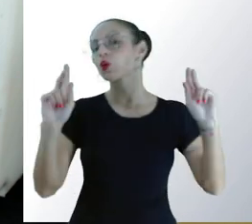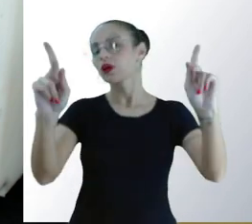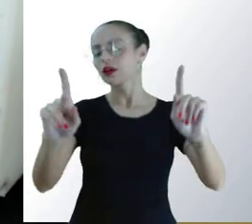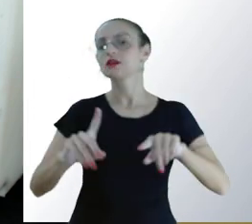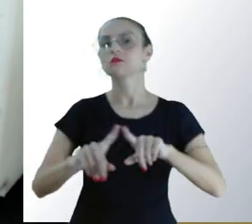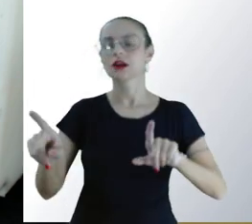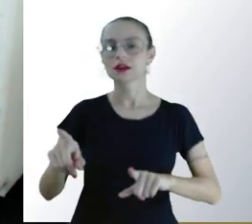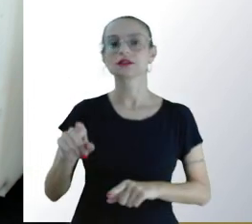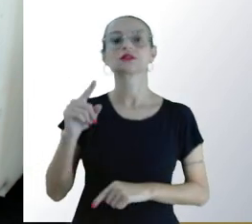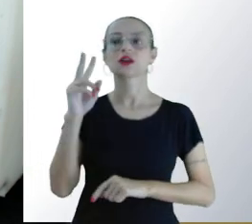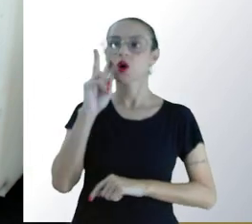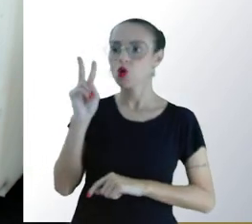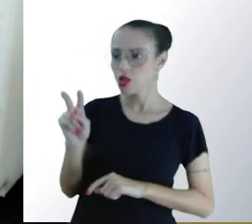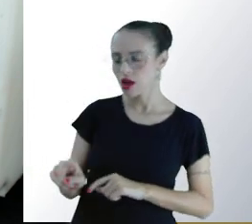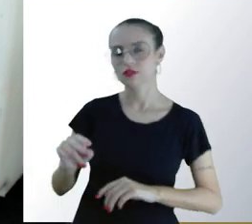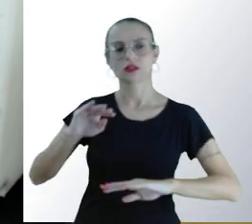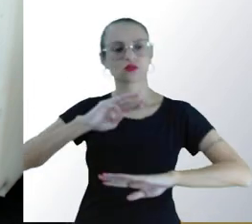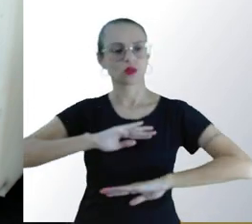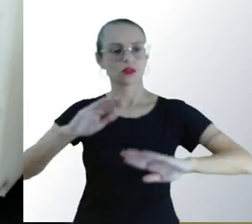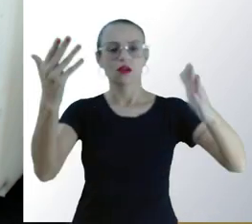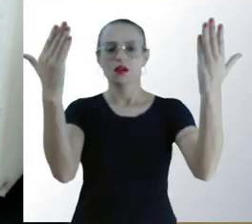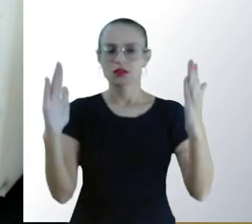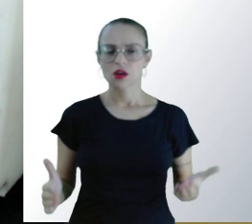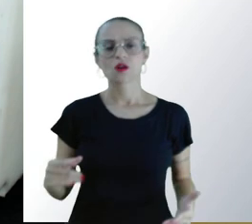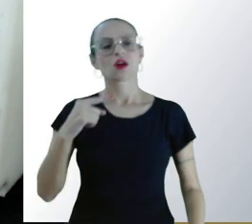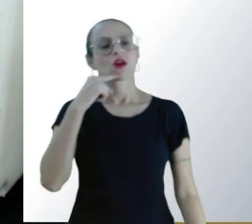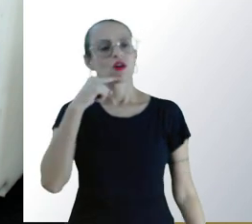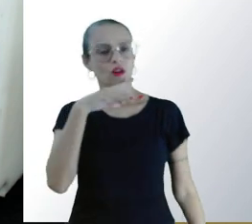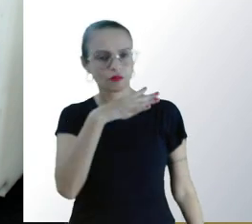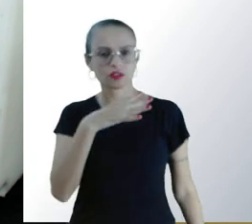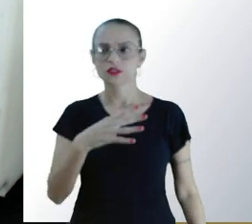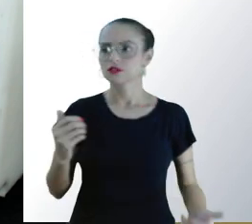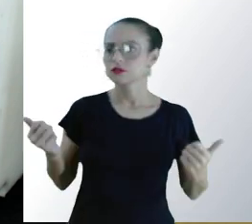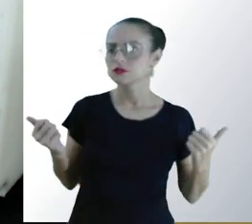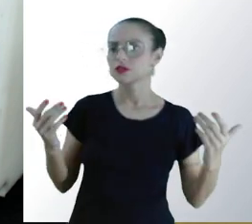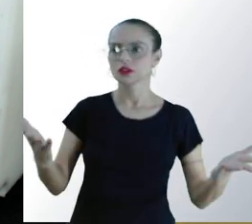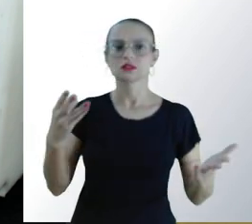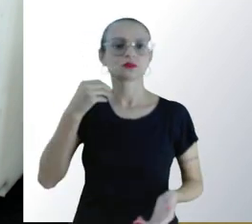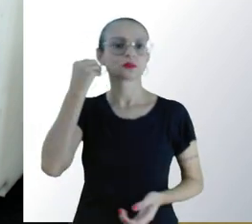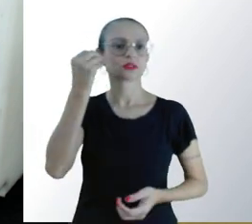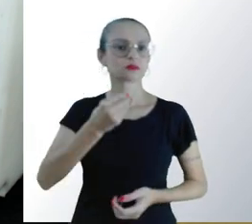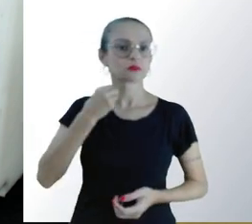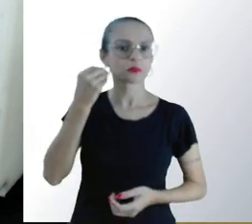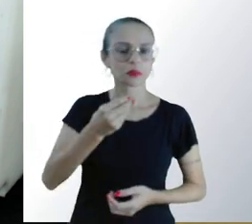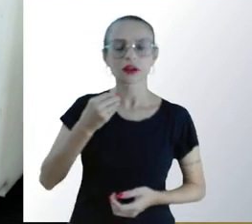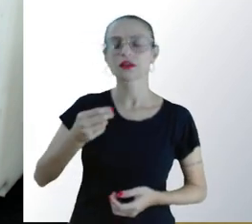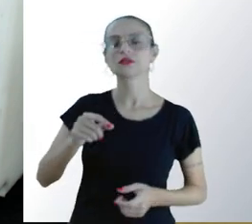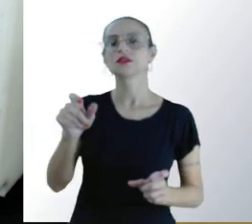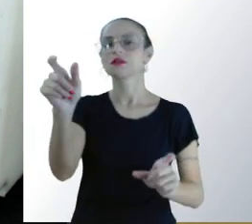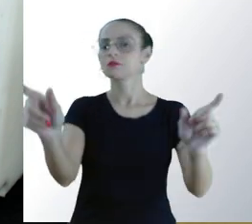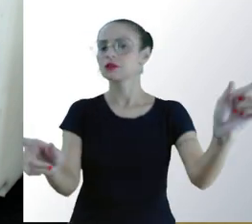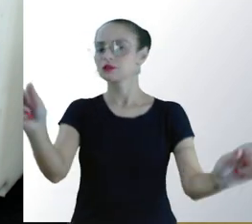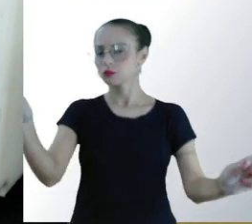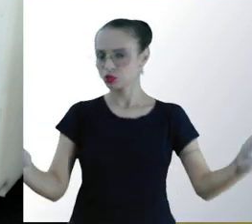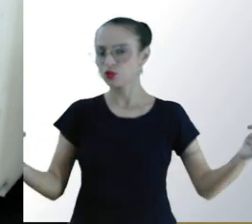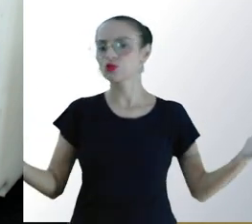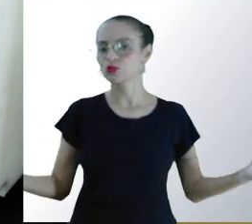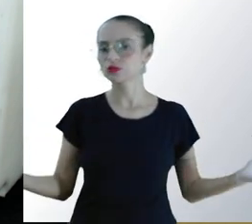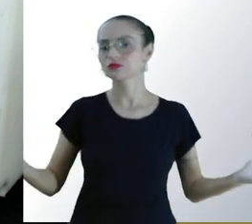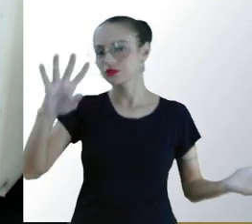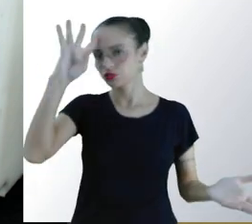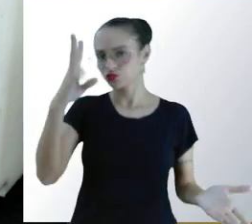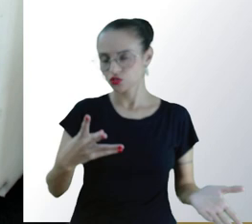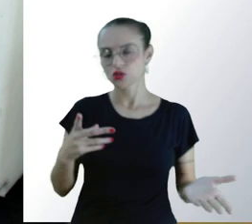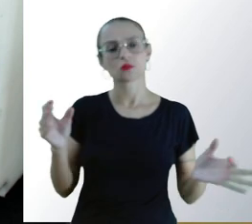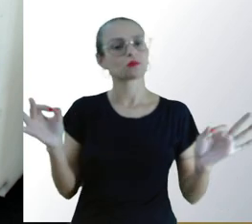a situação foi olhada, né, obviamente isso trouxe conhecimento, trouxe experiência para os envolvidos e resolvido